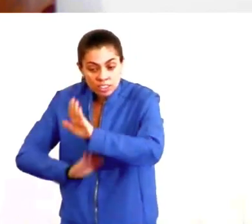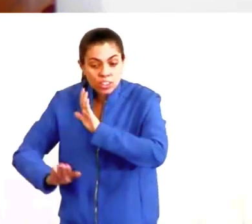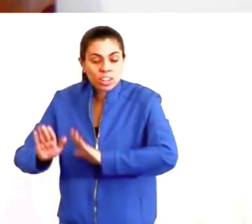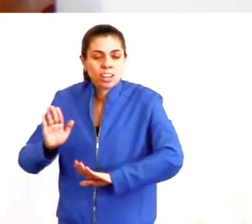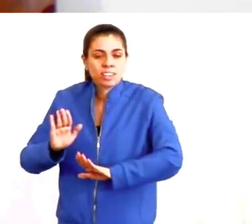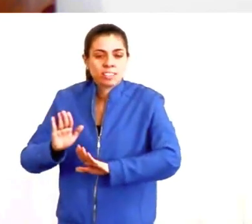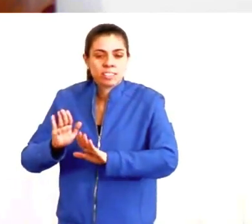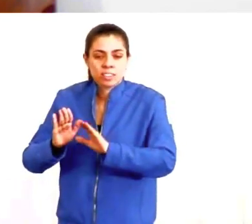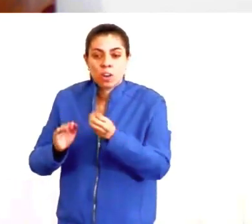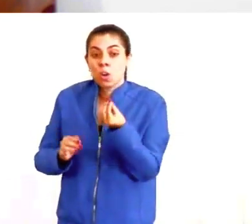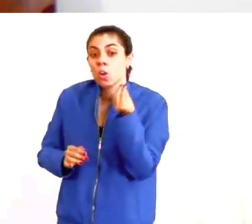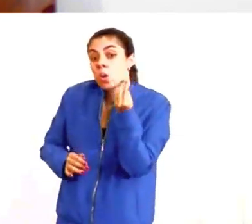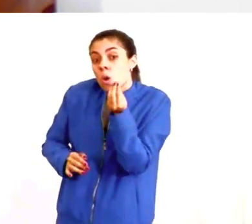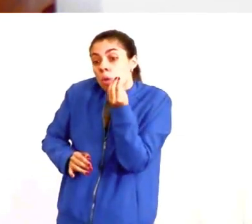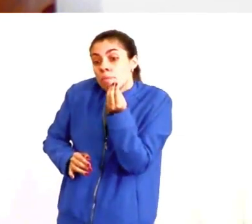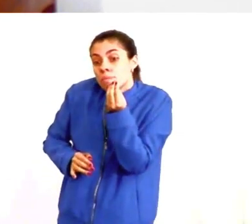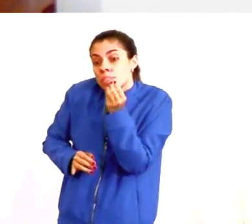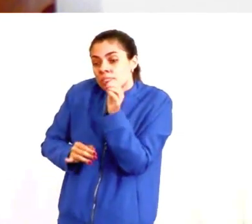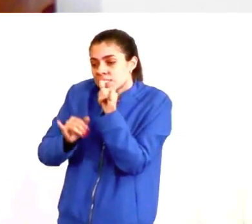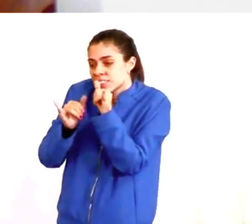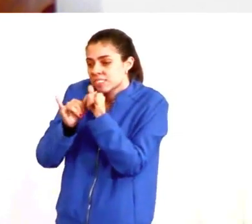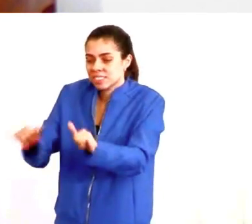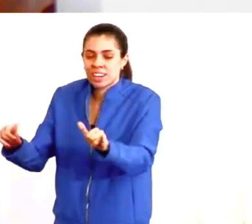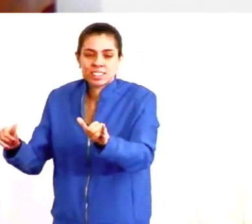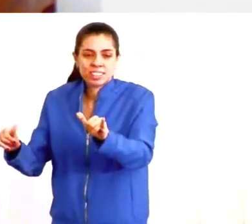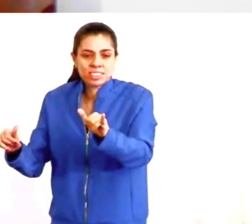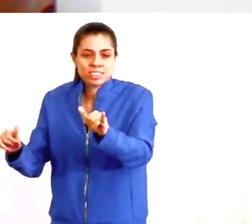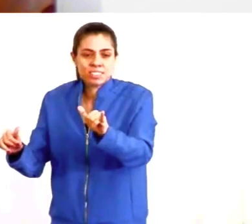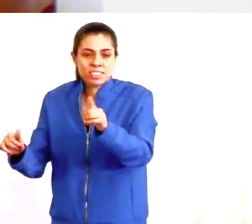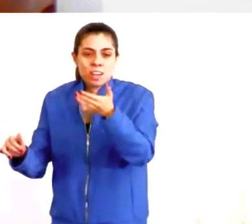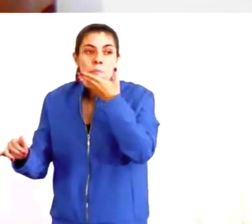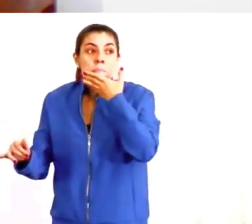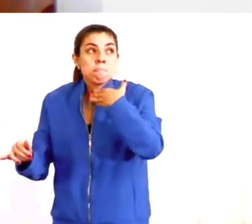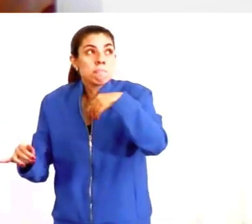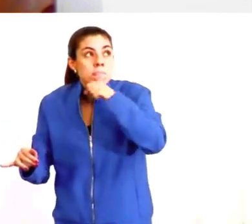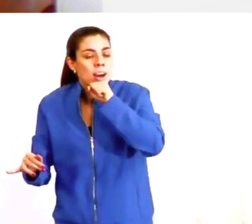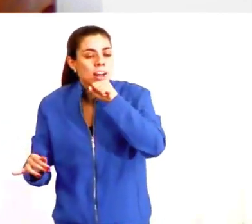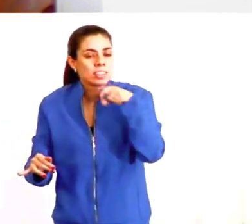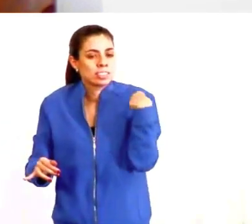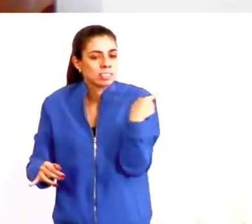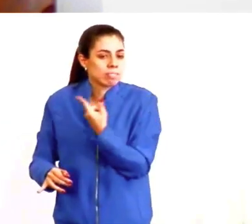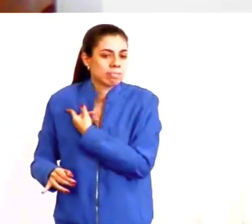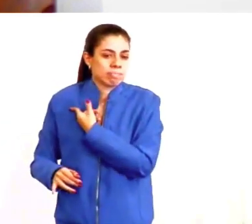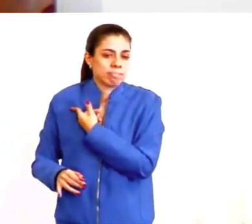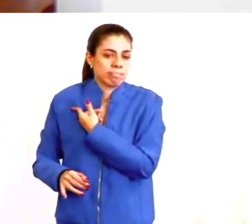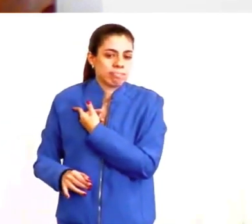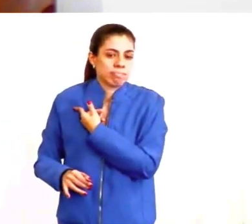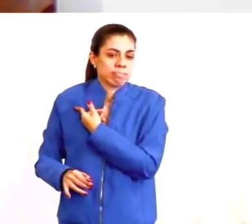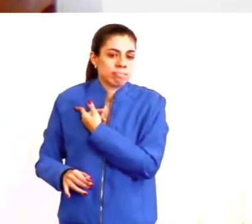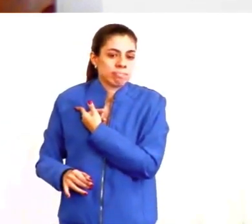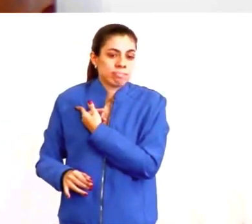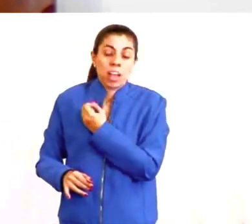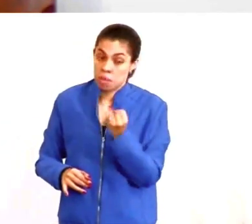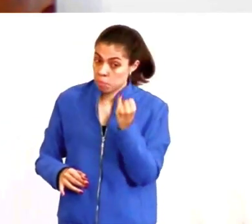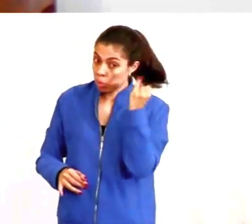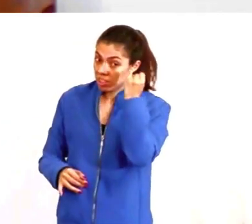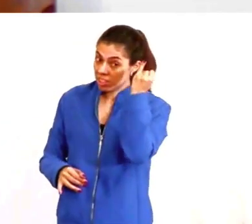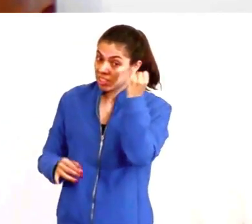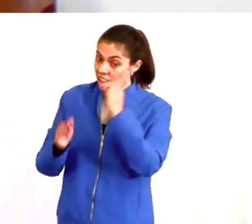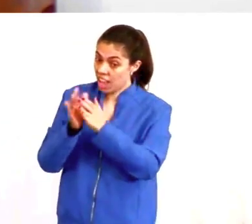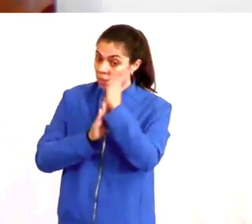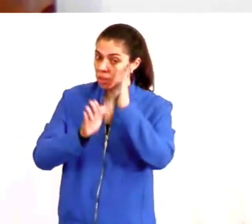Criador, ao Pai eterno. Notem a importância da adoração. É